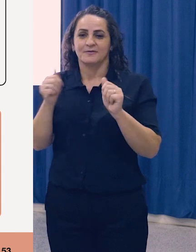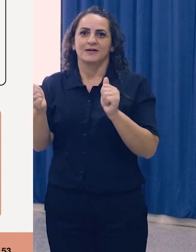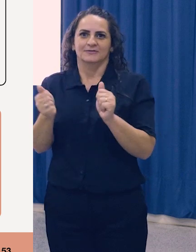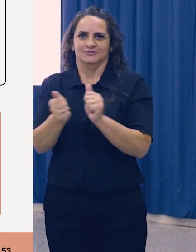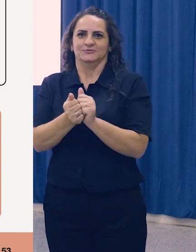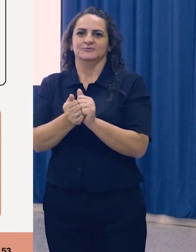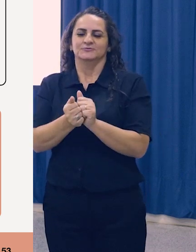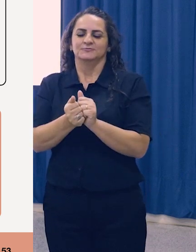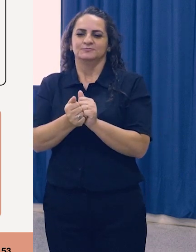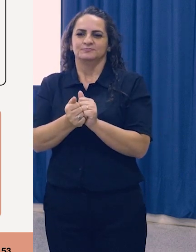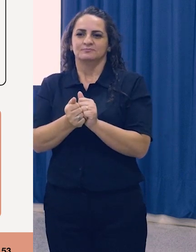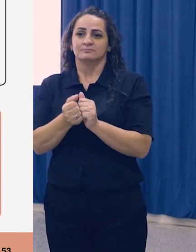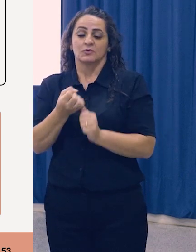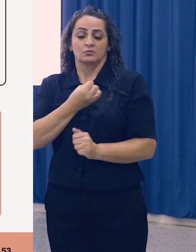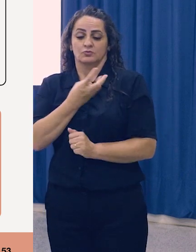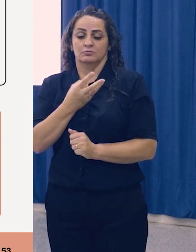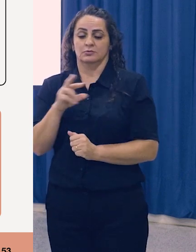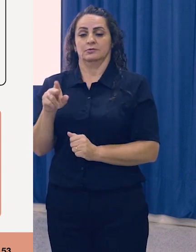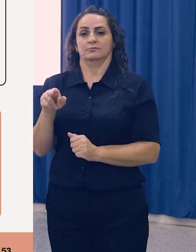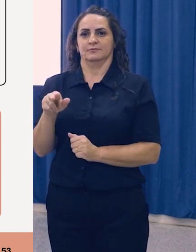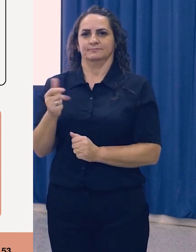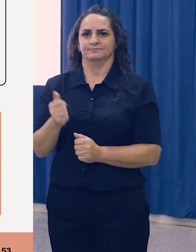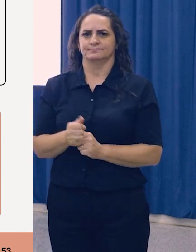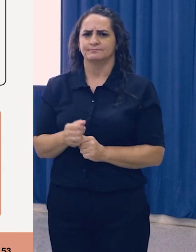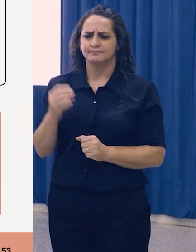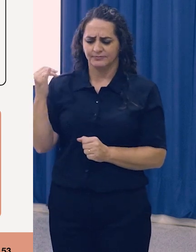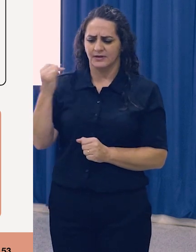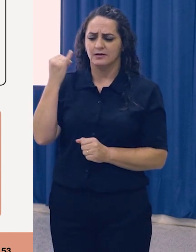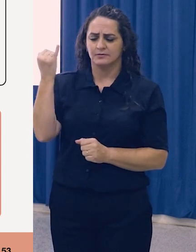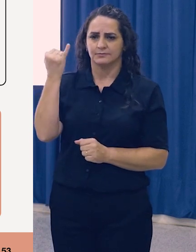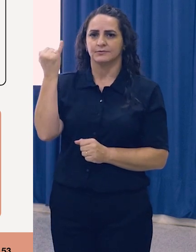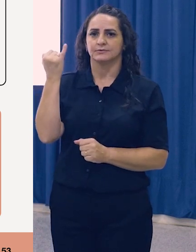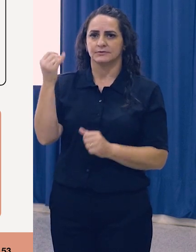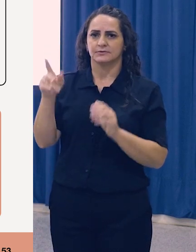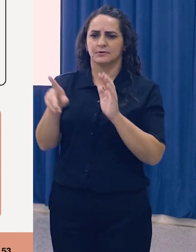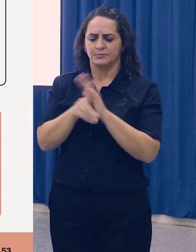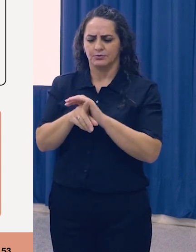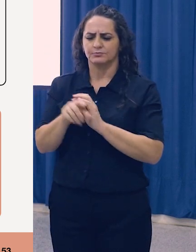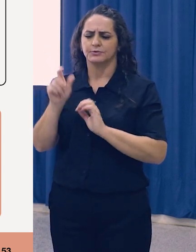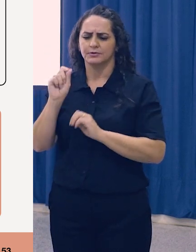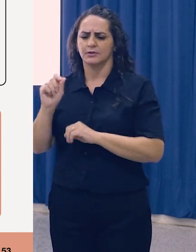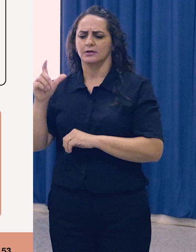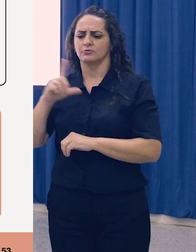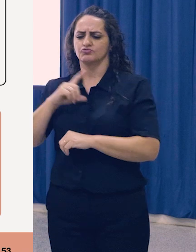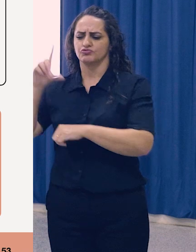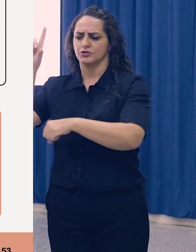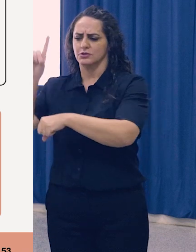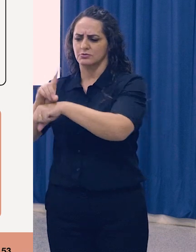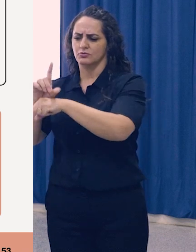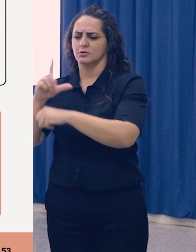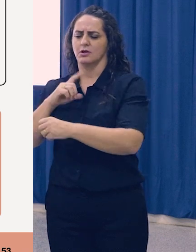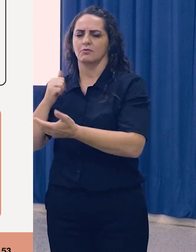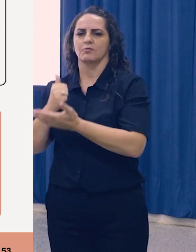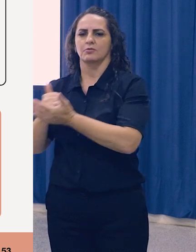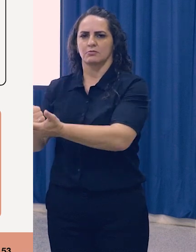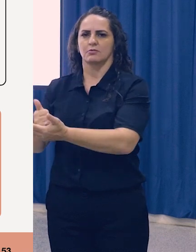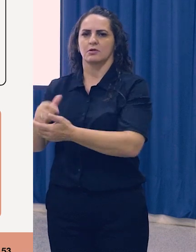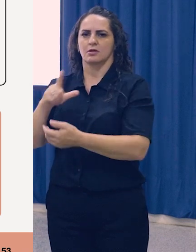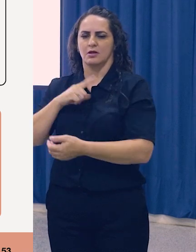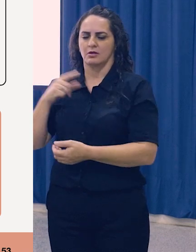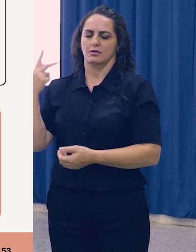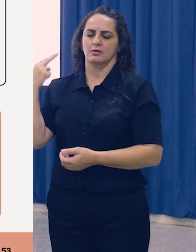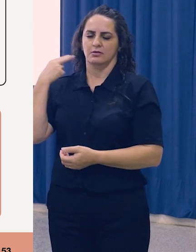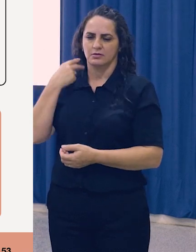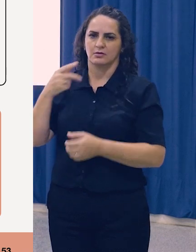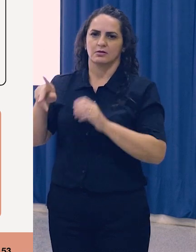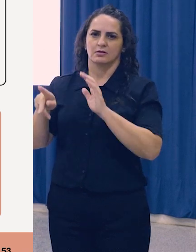equipe, dar importância para essa equipe como a gente dá para um diretor que tem assistente, que tem cabeleireiro, maquiador,